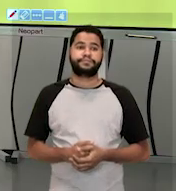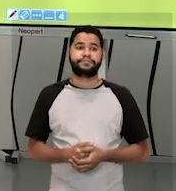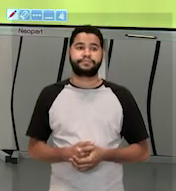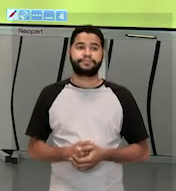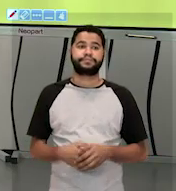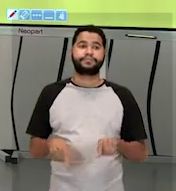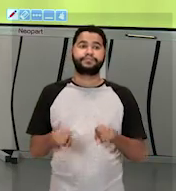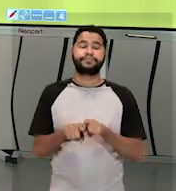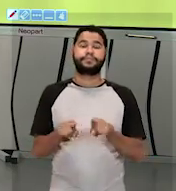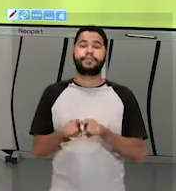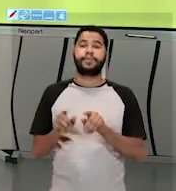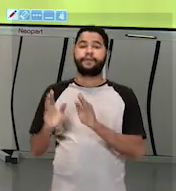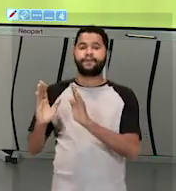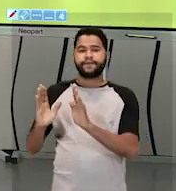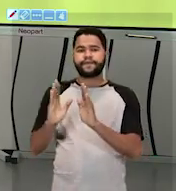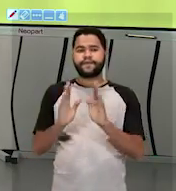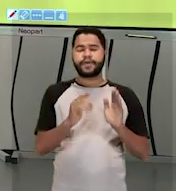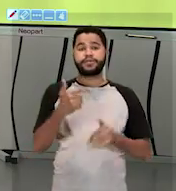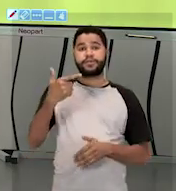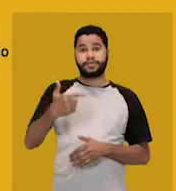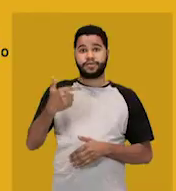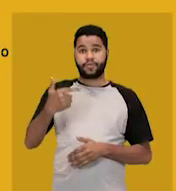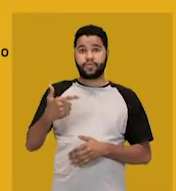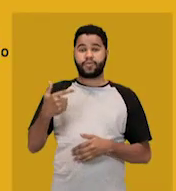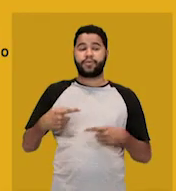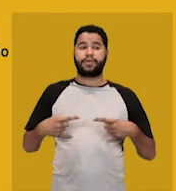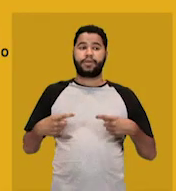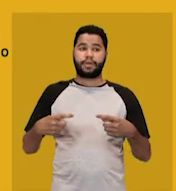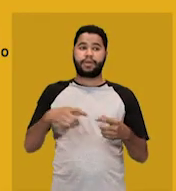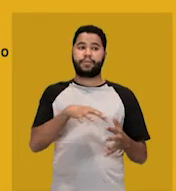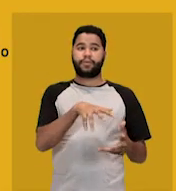Fases da Segunda Guerra Mundial. 3 fases.